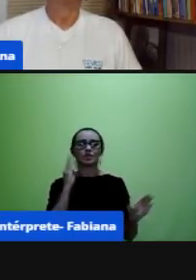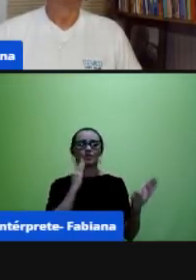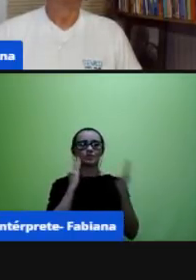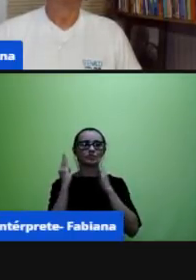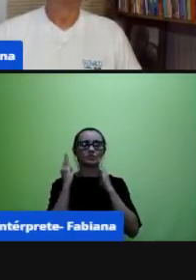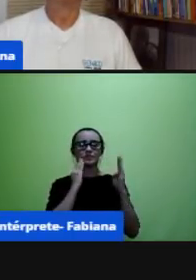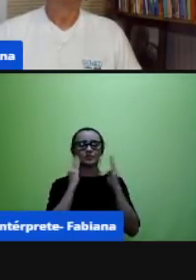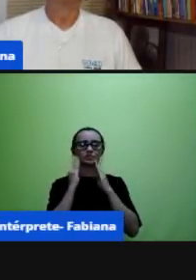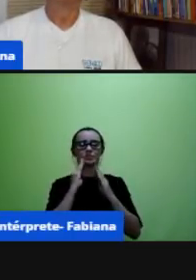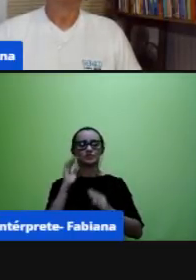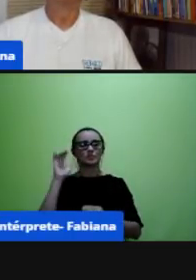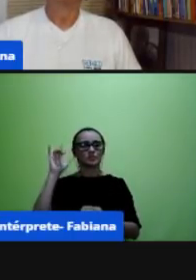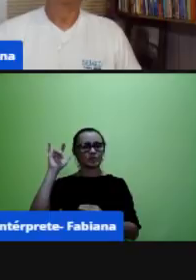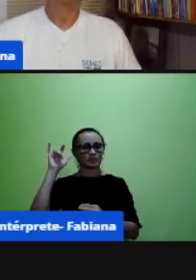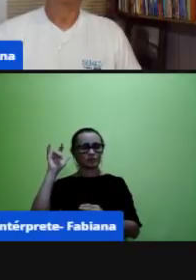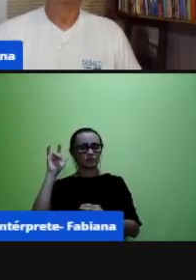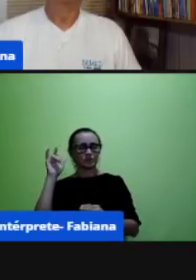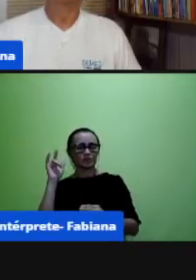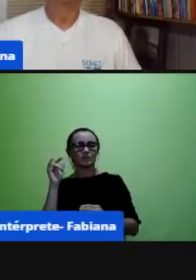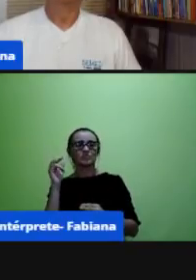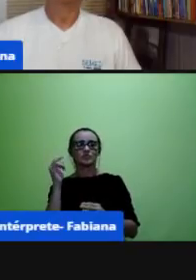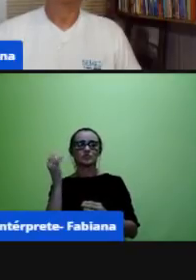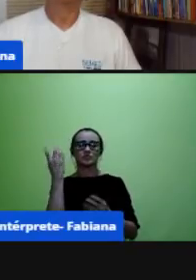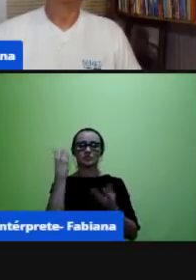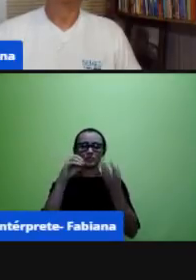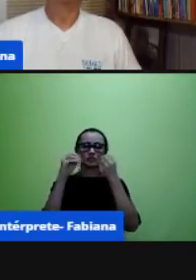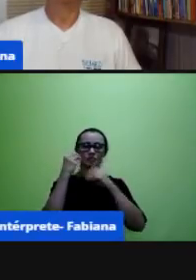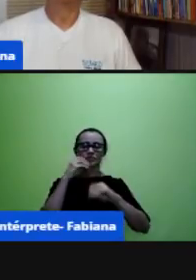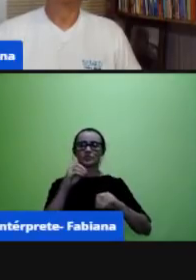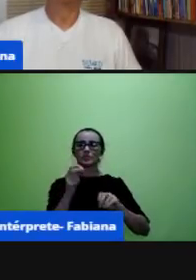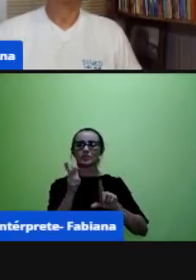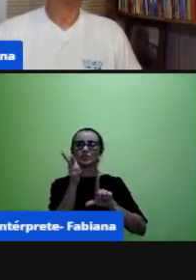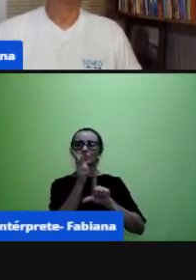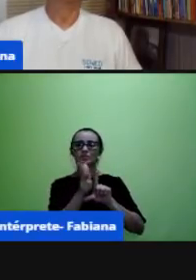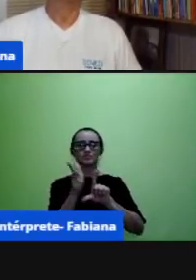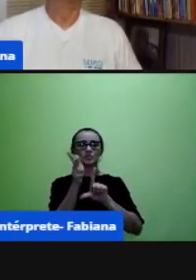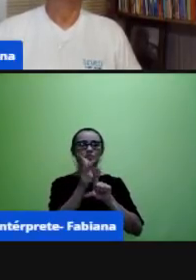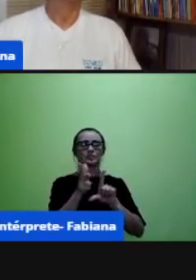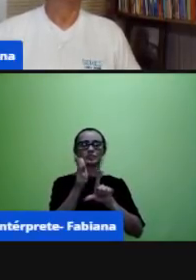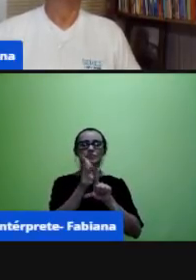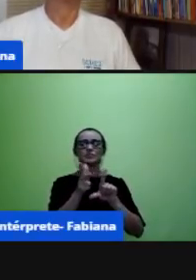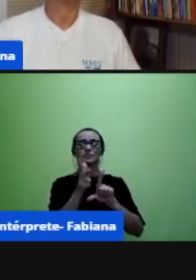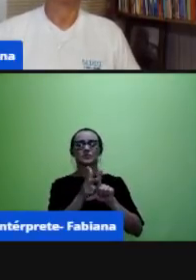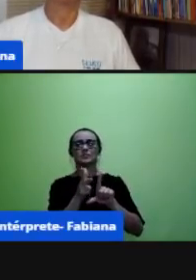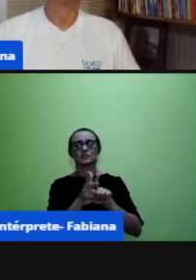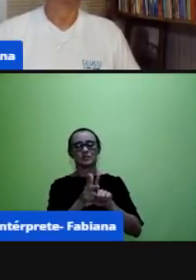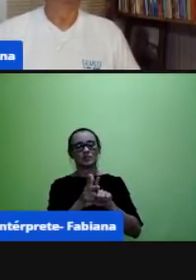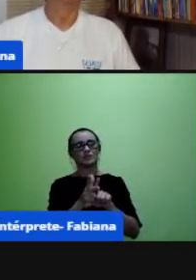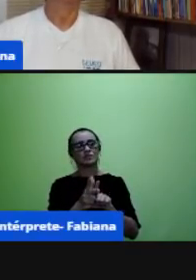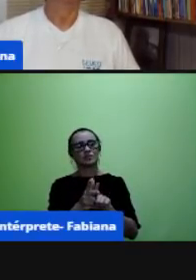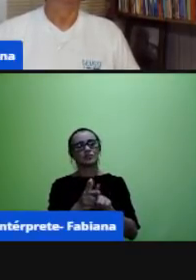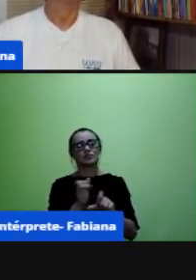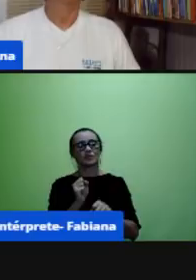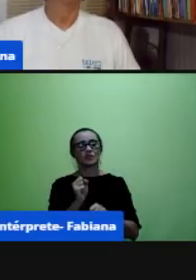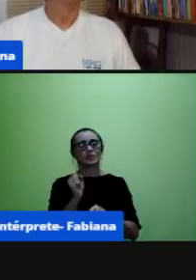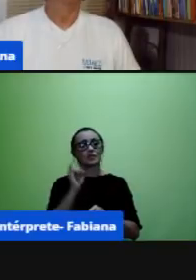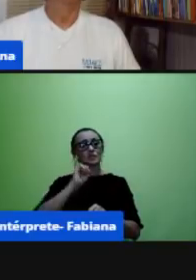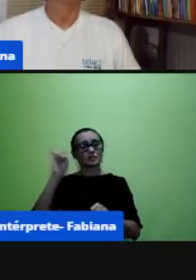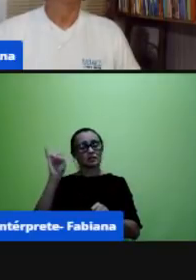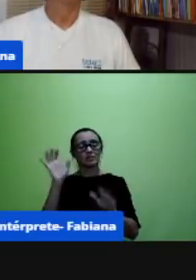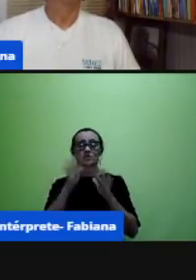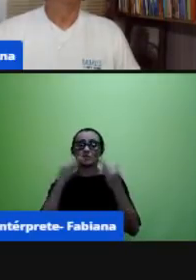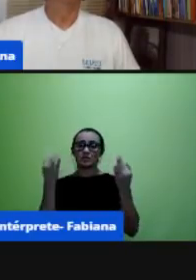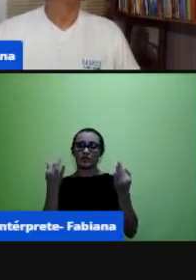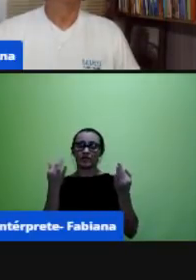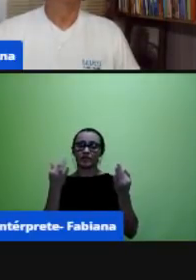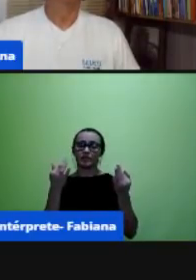e o Instagram para publicar alguns vídeos, de receber dos alunos com autorização dos pais, né, para a